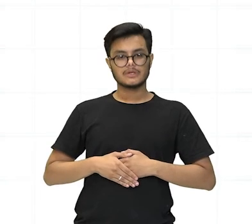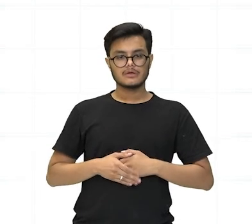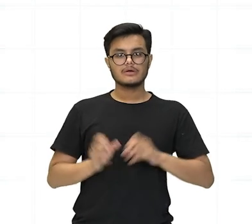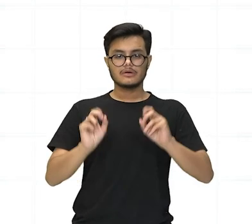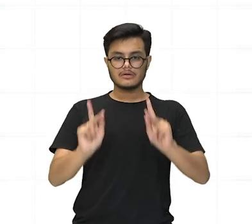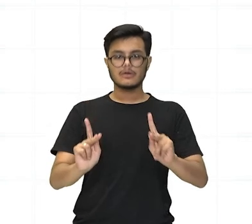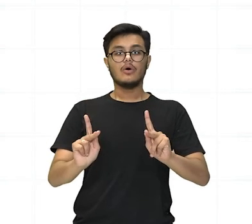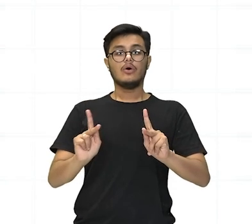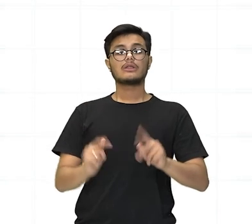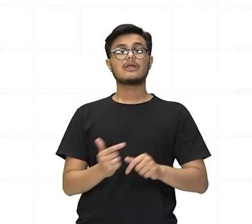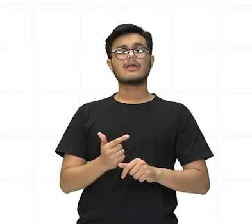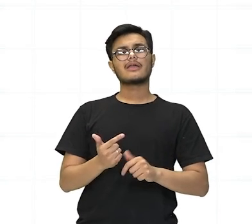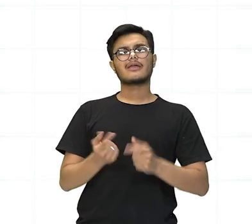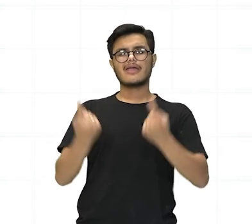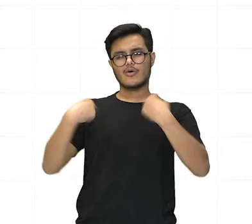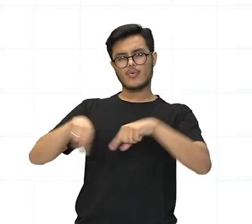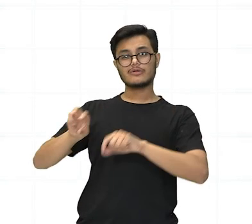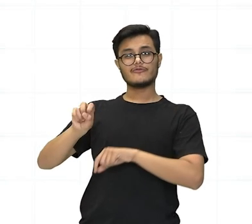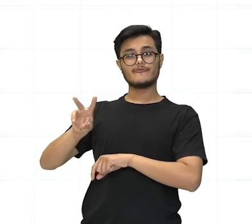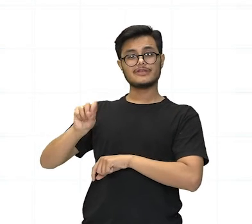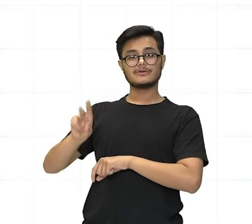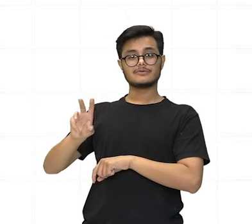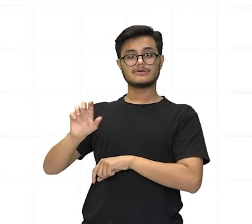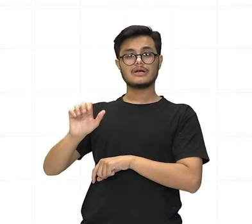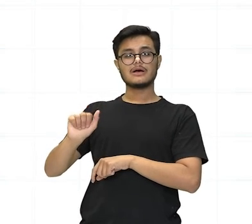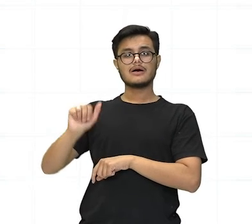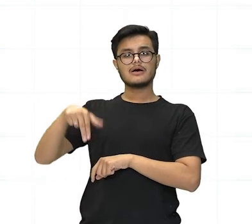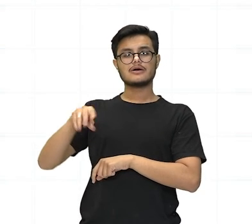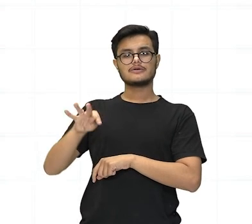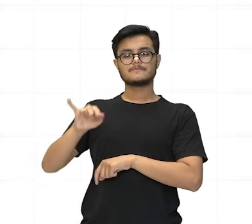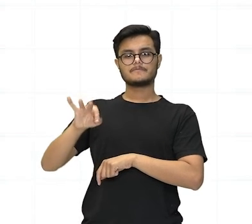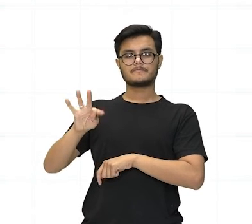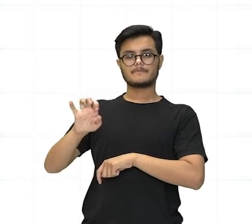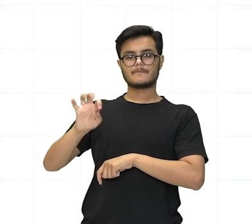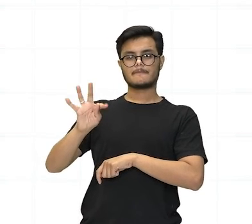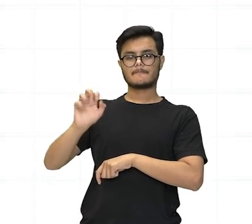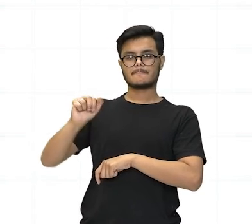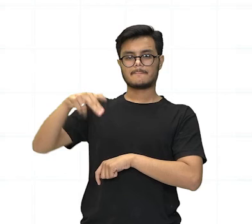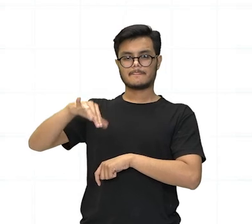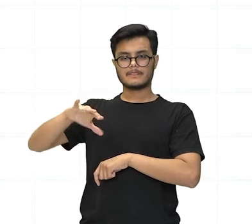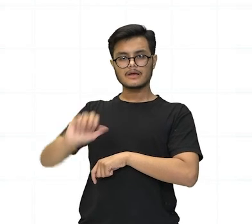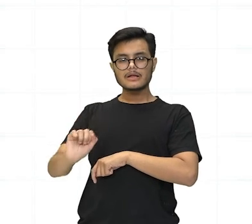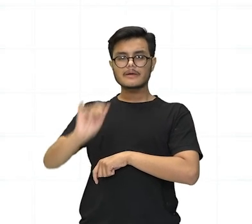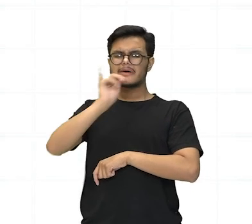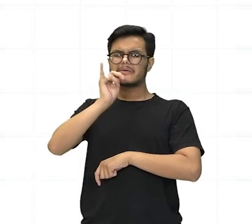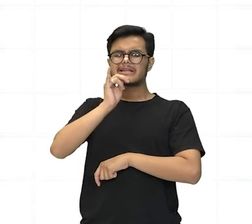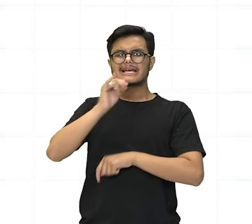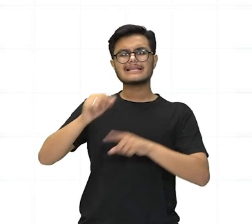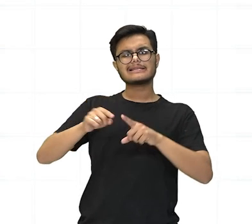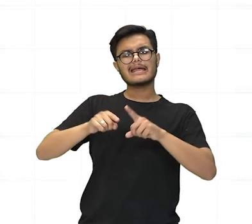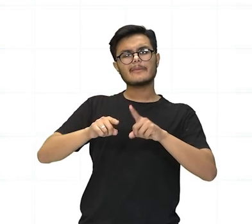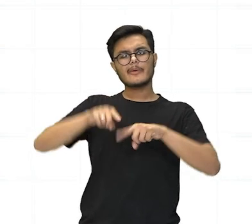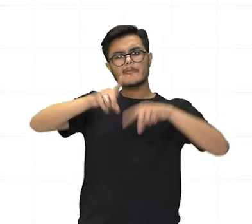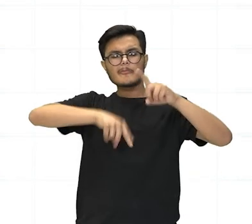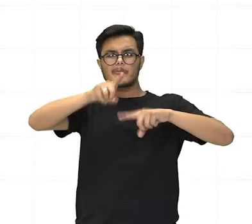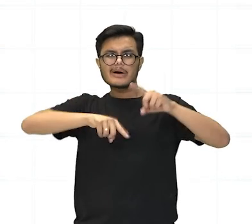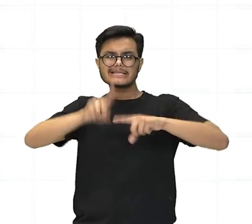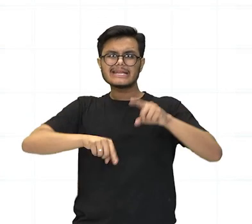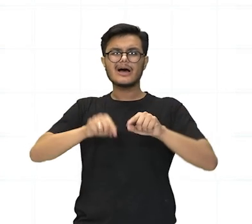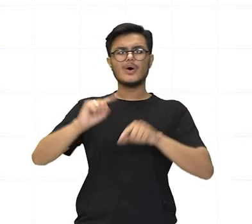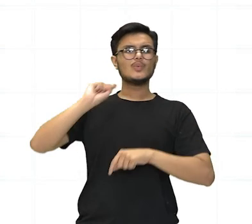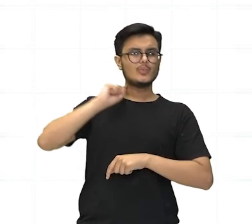vacina antitetânica se o ferimento foi provocado por um objeto enferrujado ou sujo de